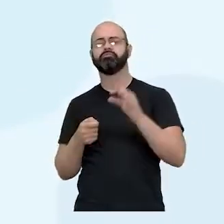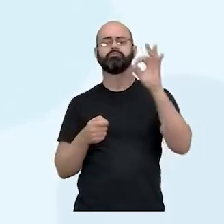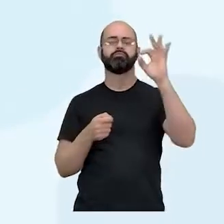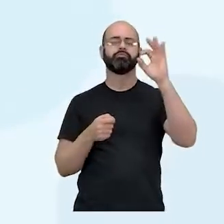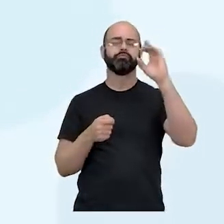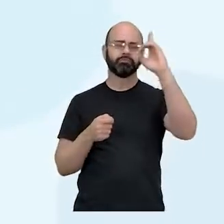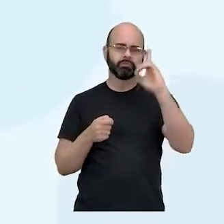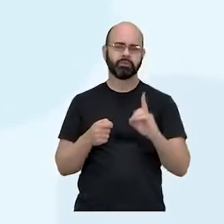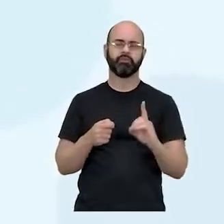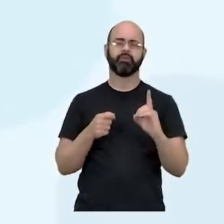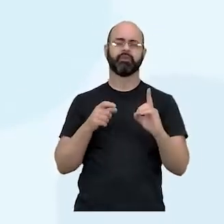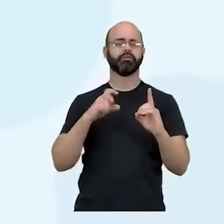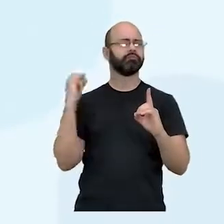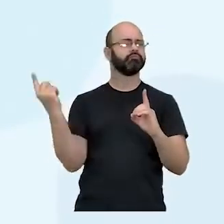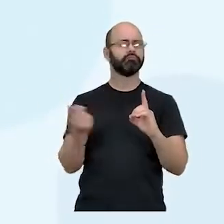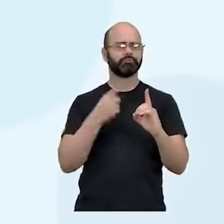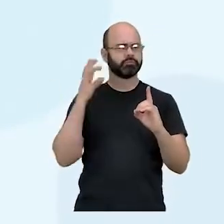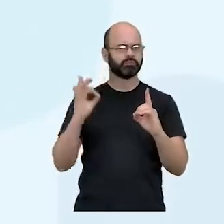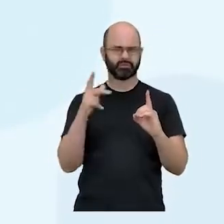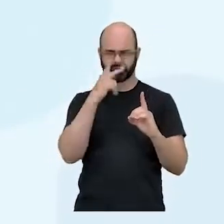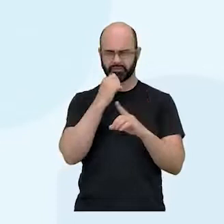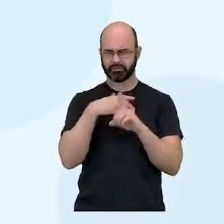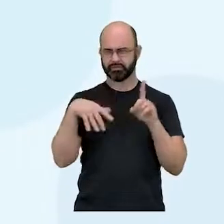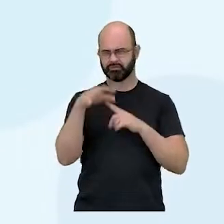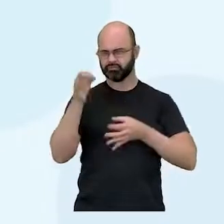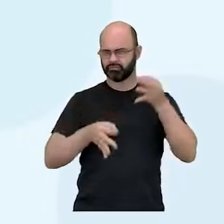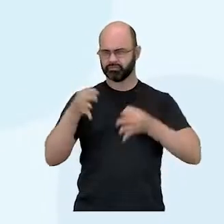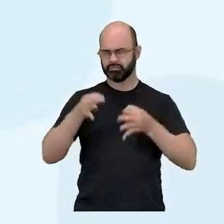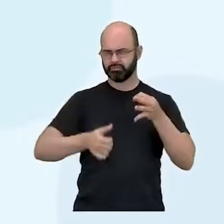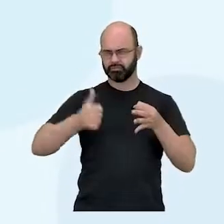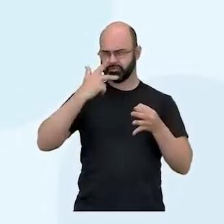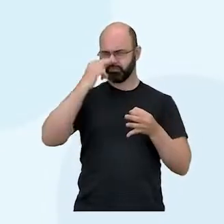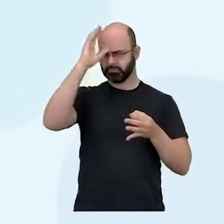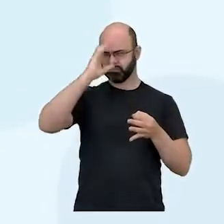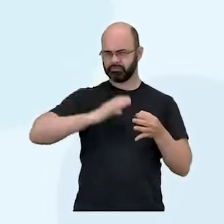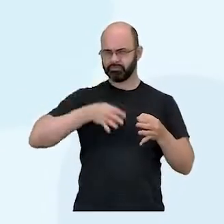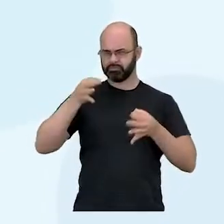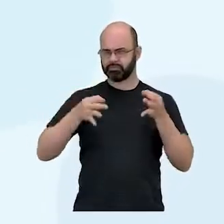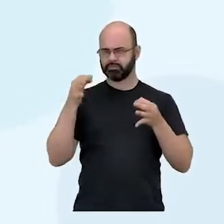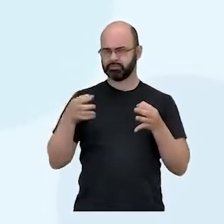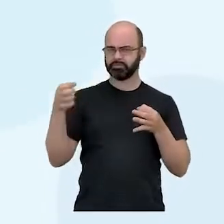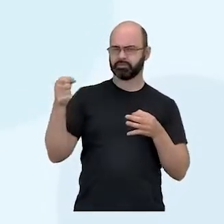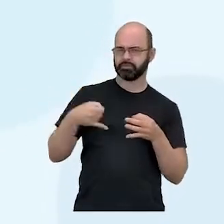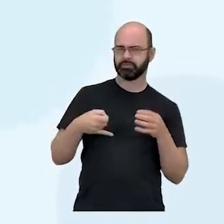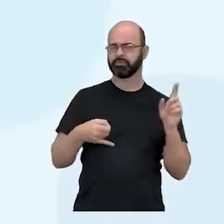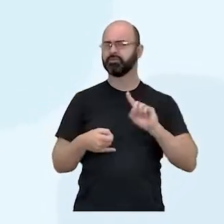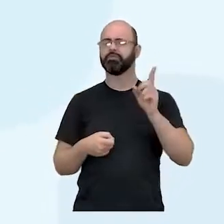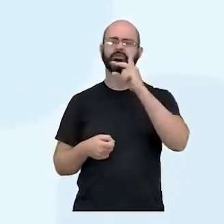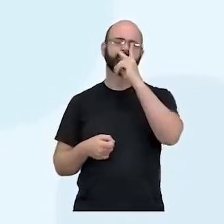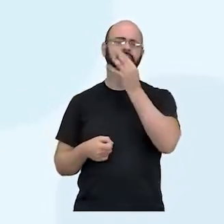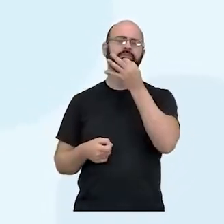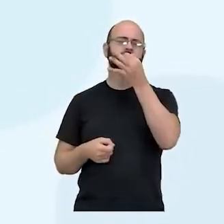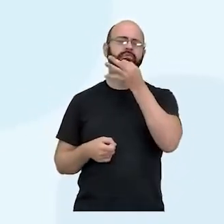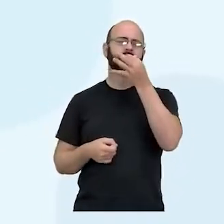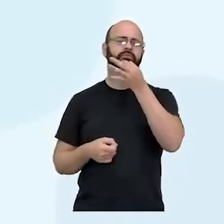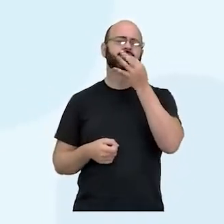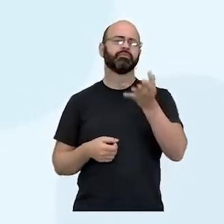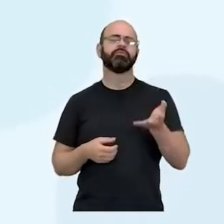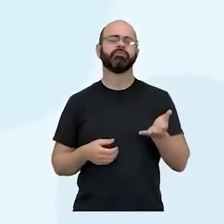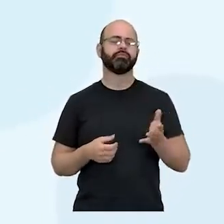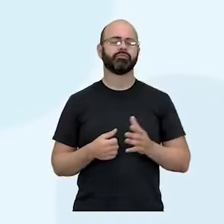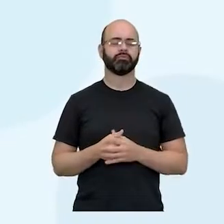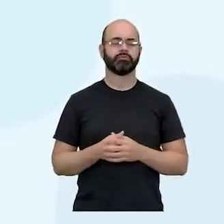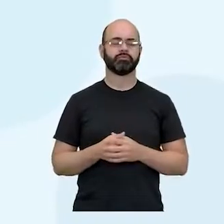justa? Vocês acreditam que sim? Qual é a opinião de vocês? Sim ou não? Sim ou não? A